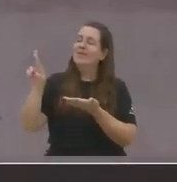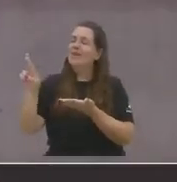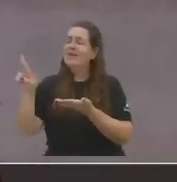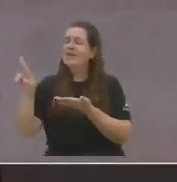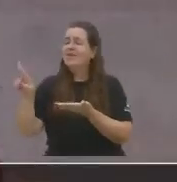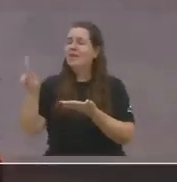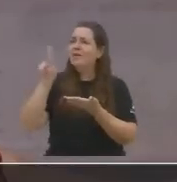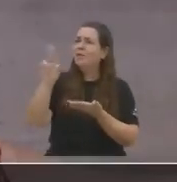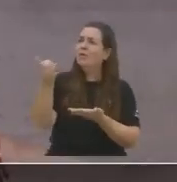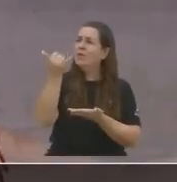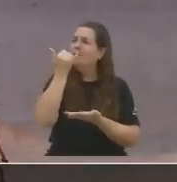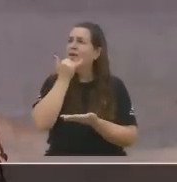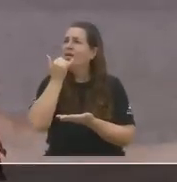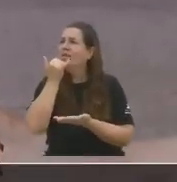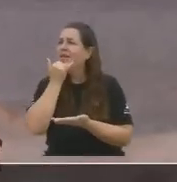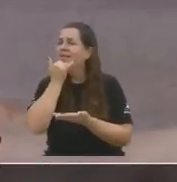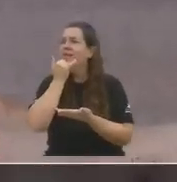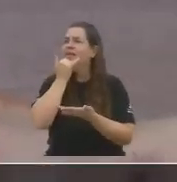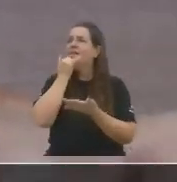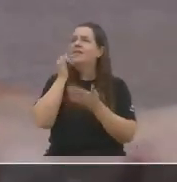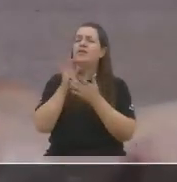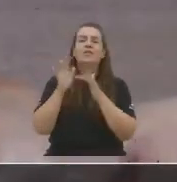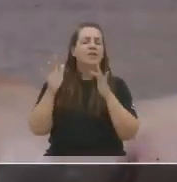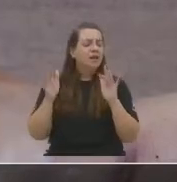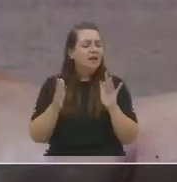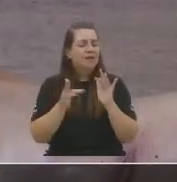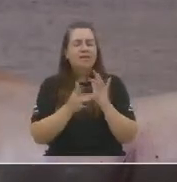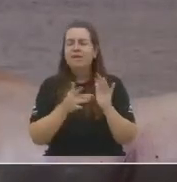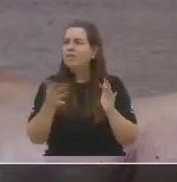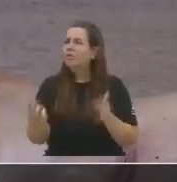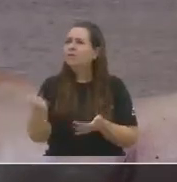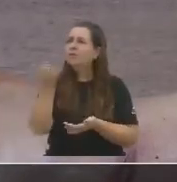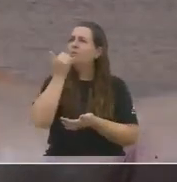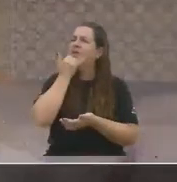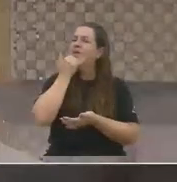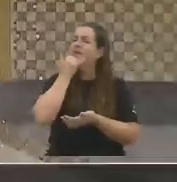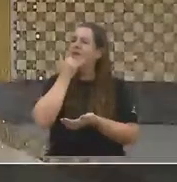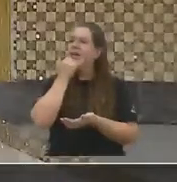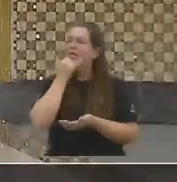Senhor. Senhor, piedade, Cristo,